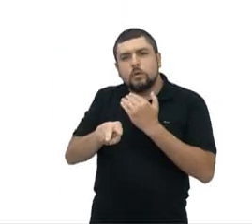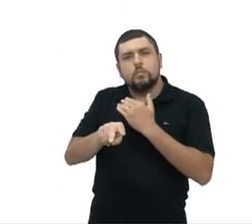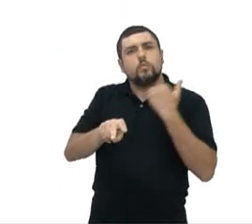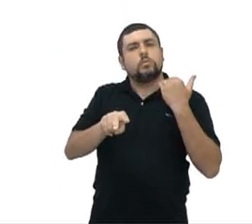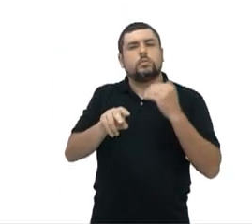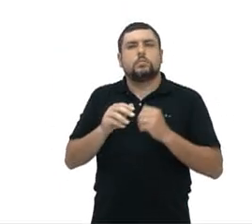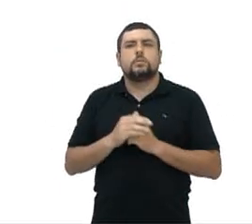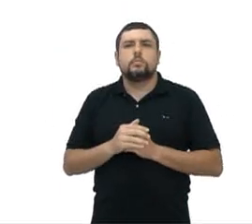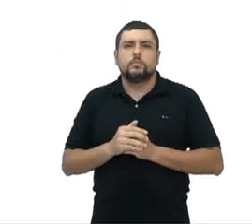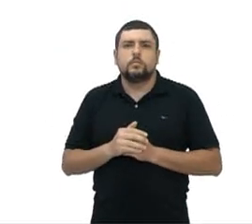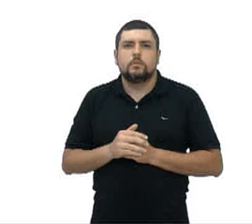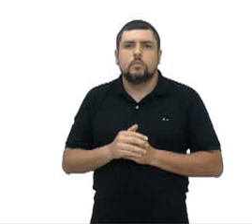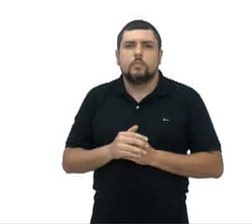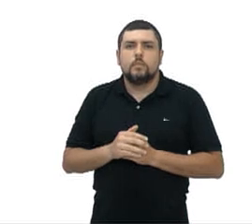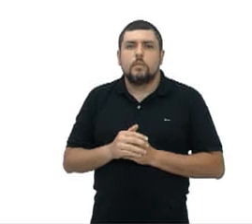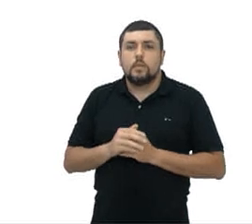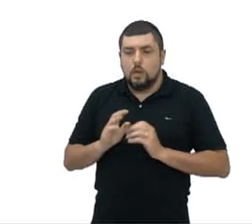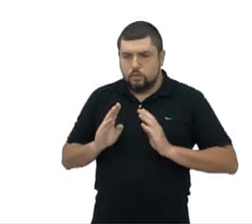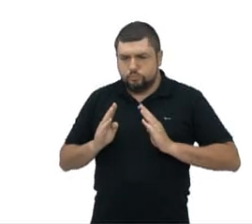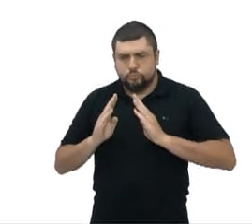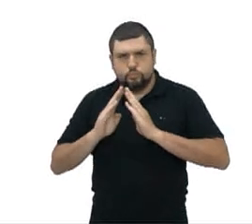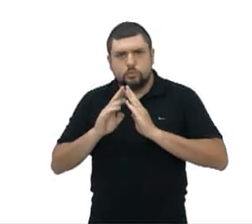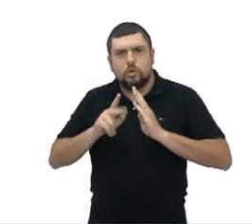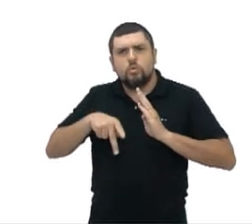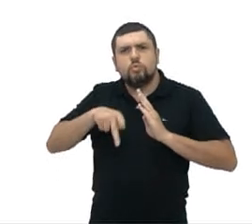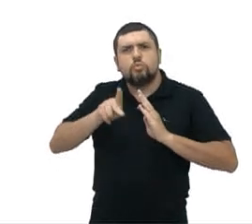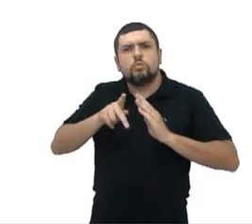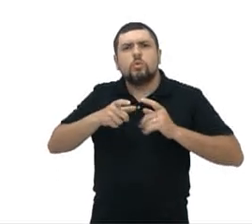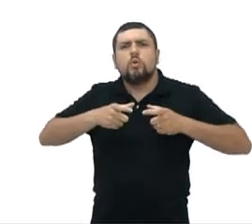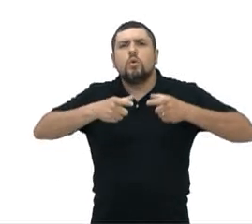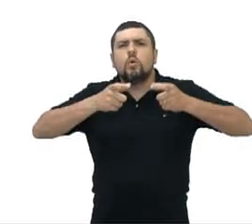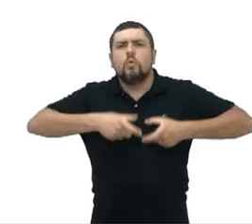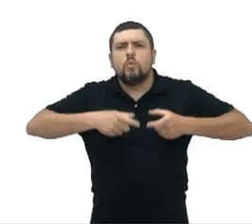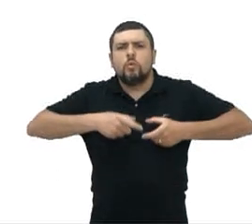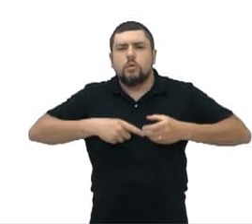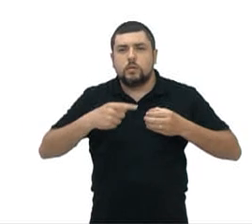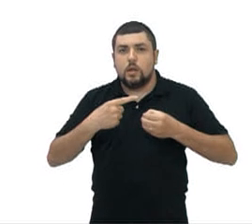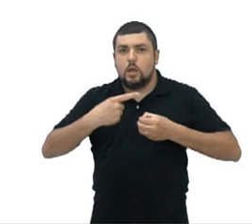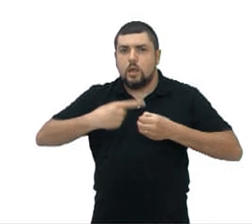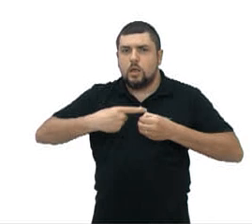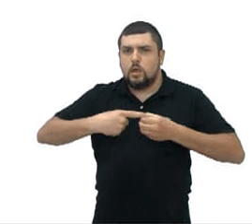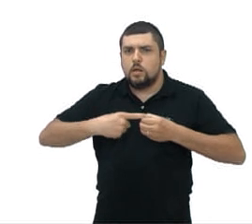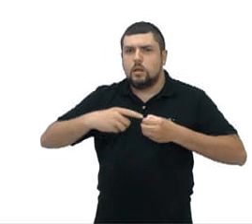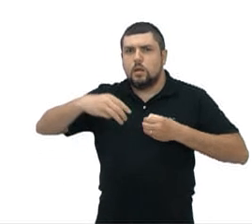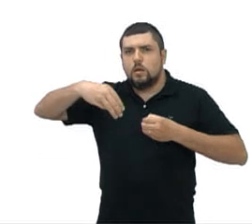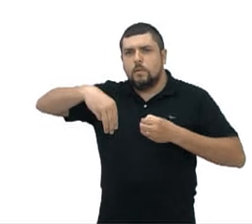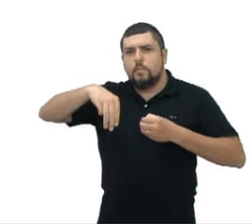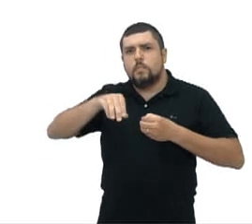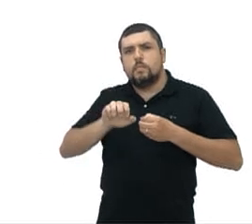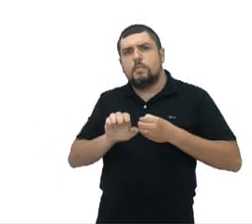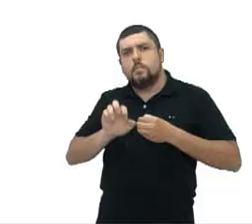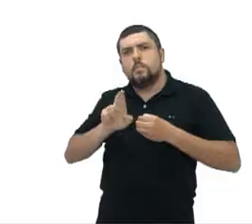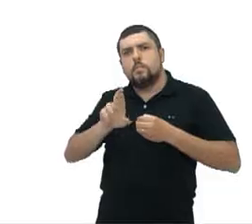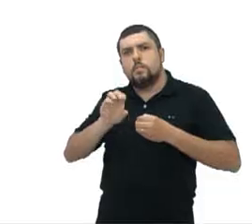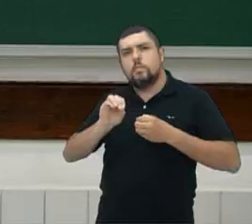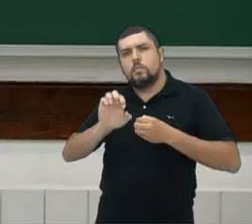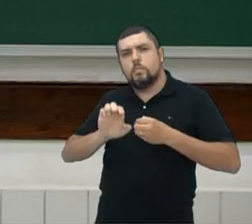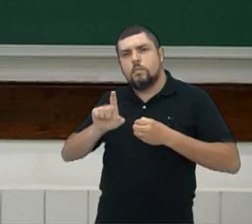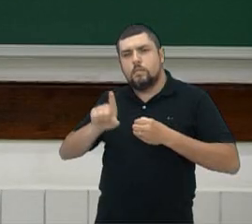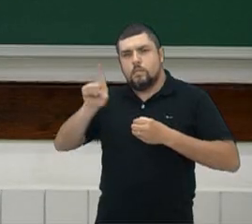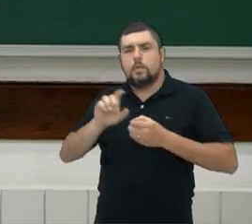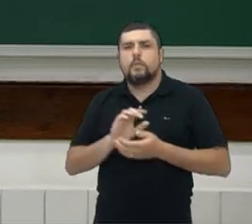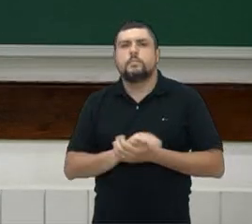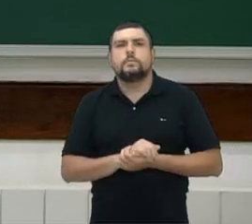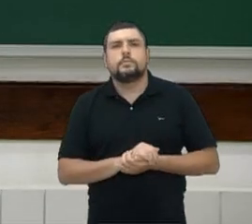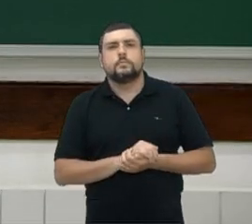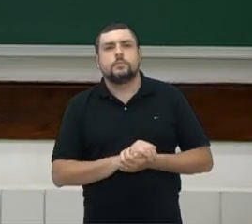né? As pirâmides Cushitas estão mais concentradas na antiga cidade de Meroé. Vamos para nossa